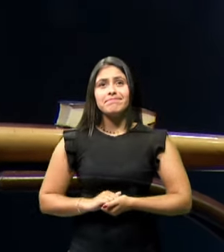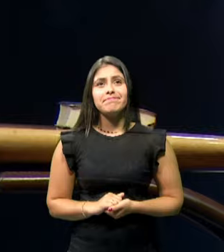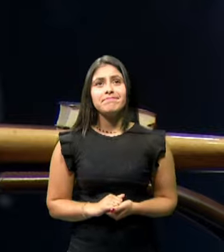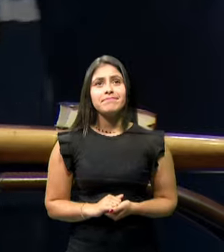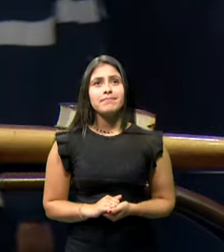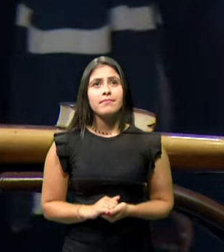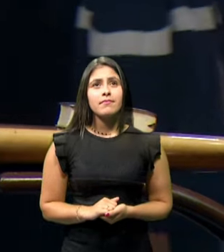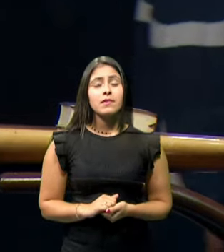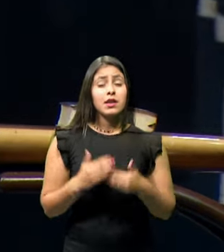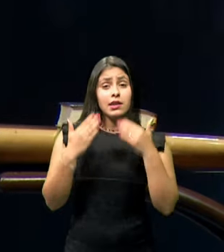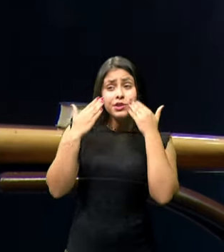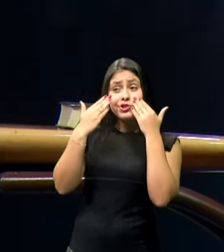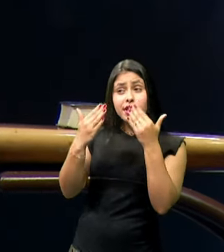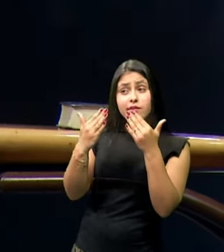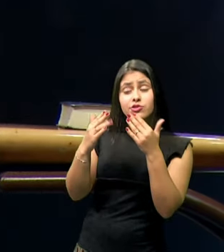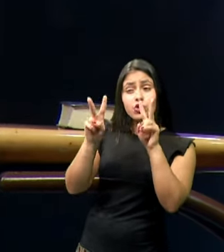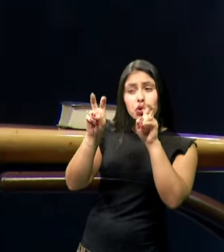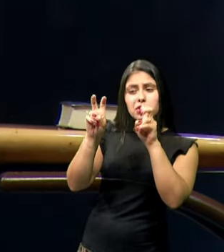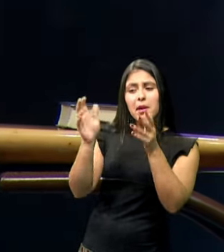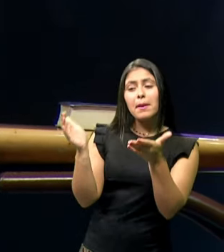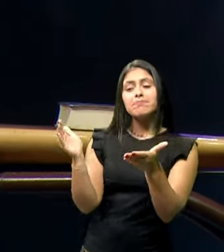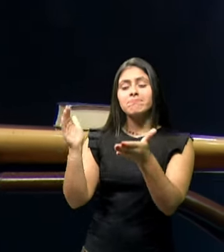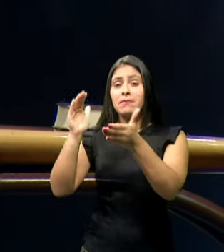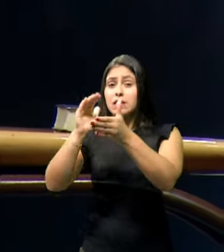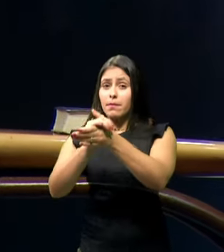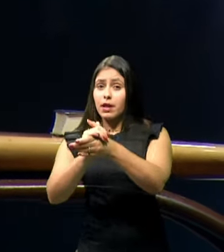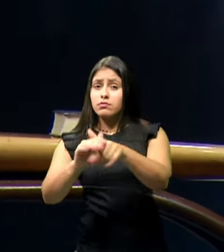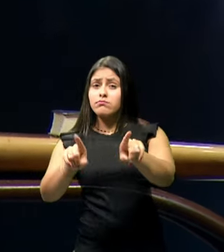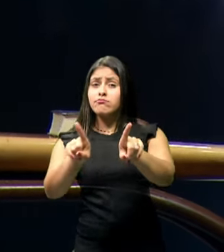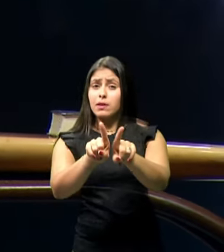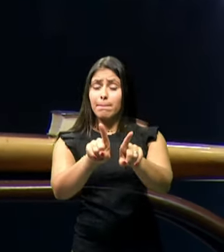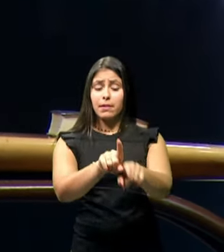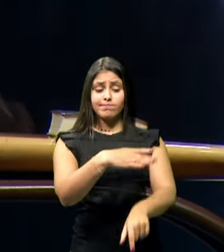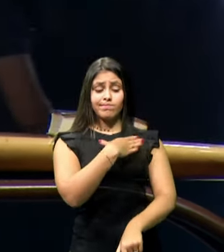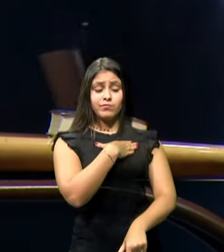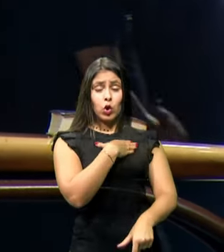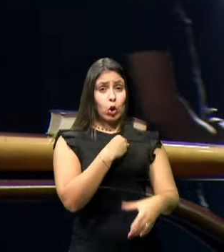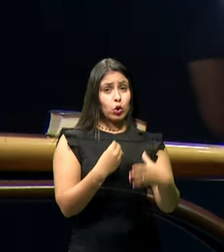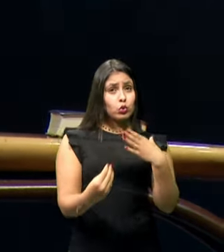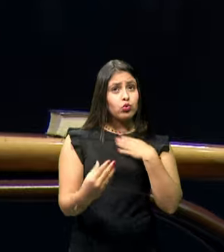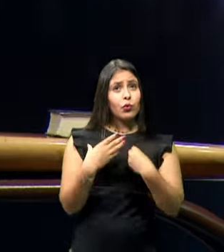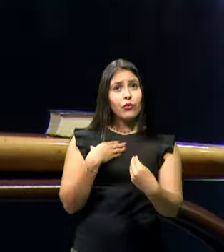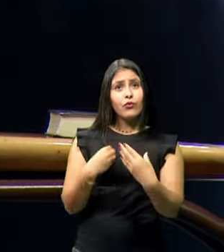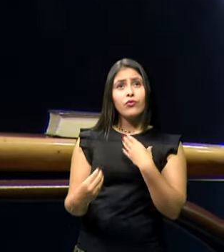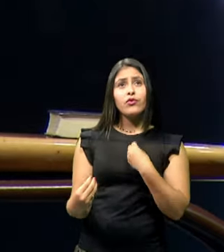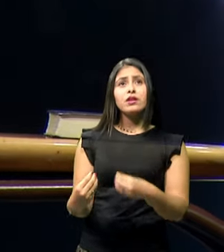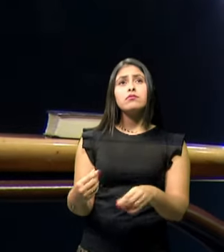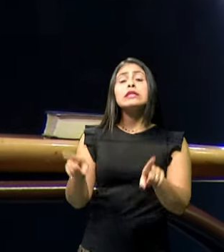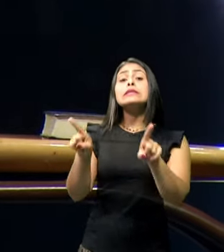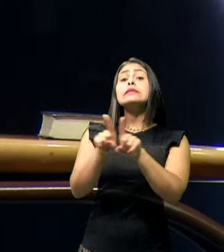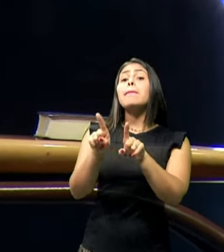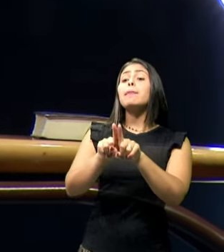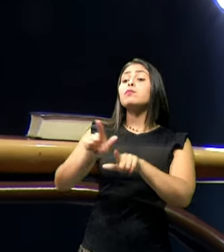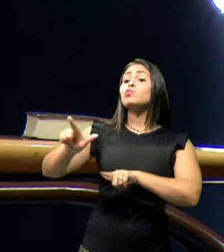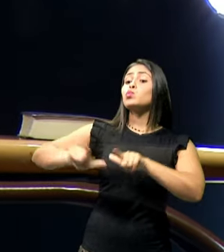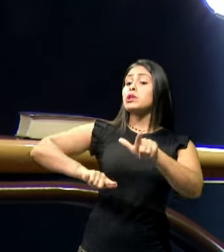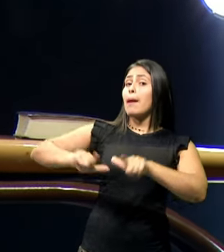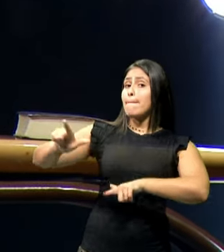Em relação ao teu casamento, em relação a teus filhos, em relação ao teu trabalho,